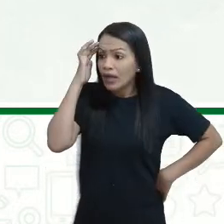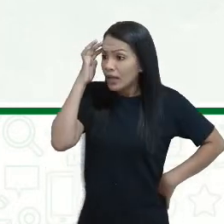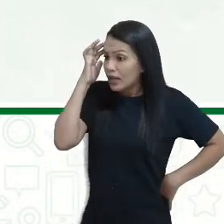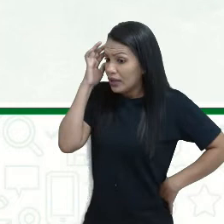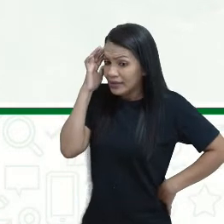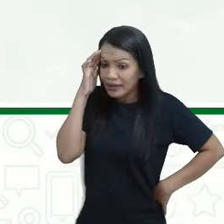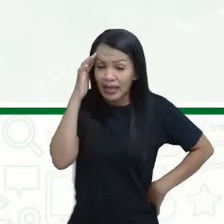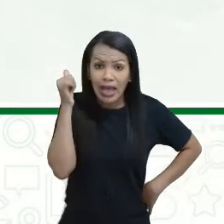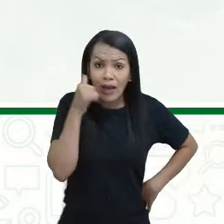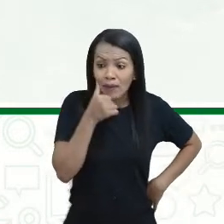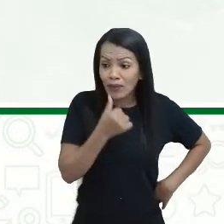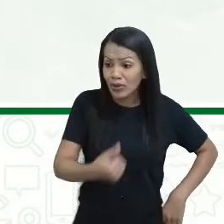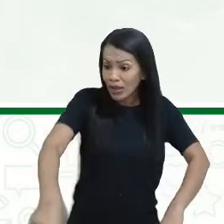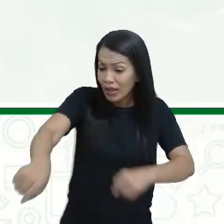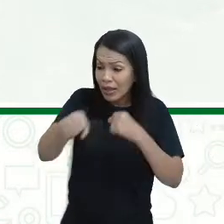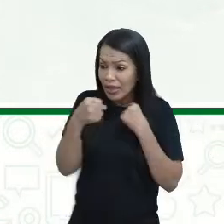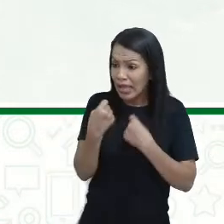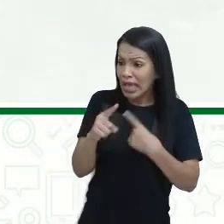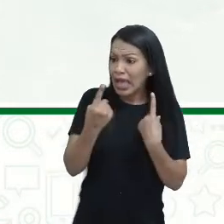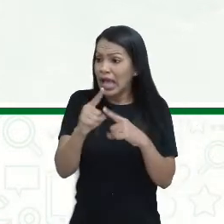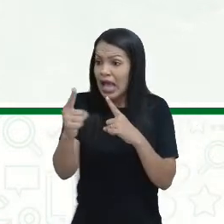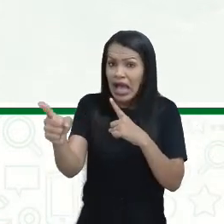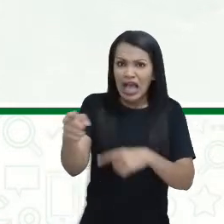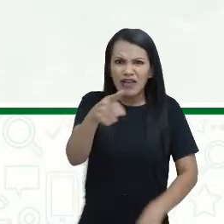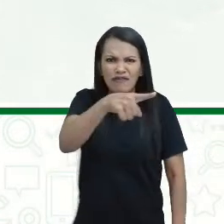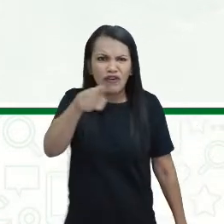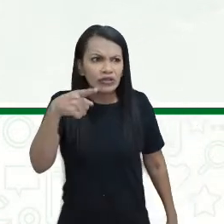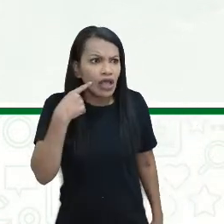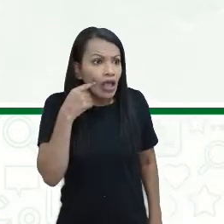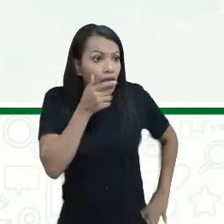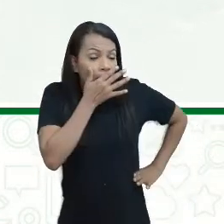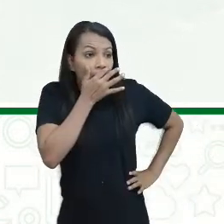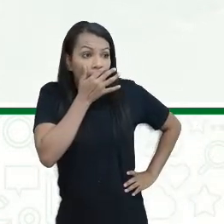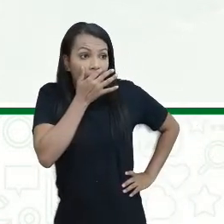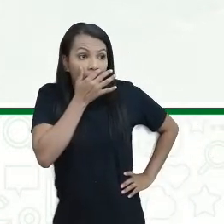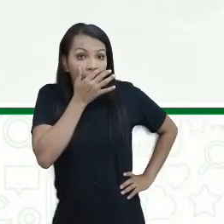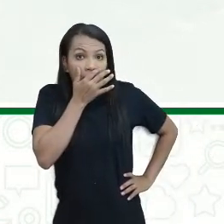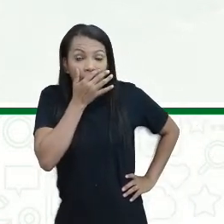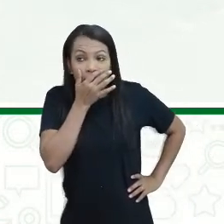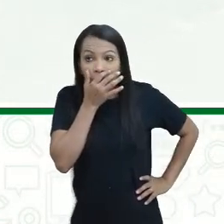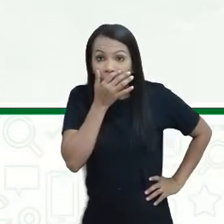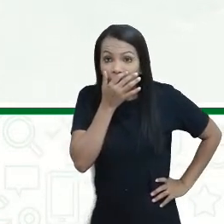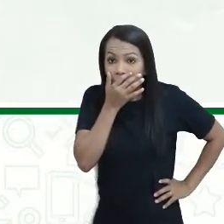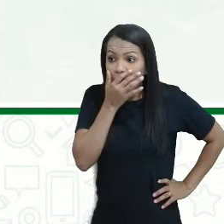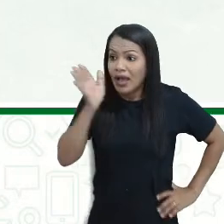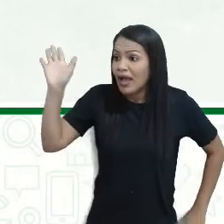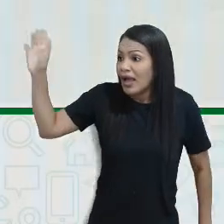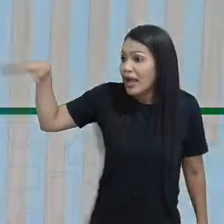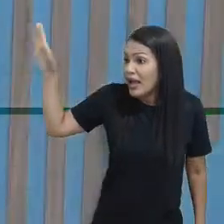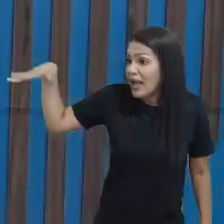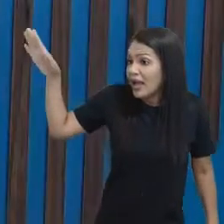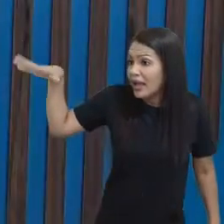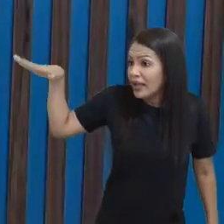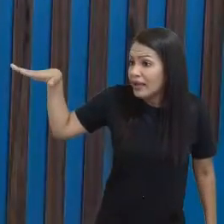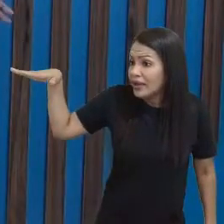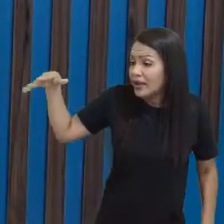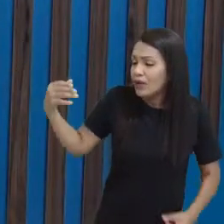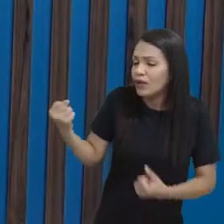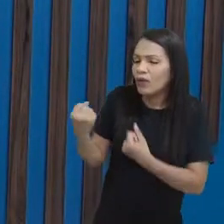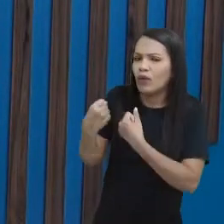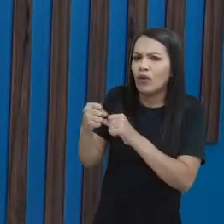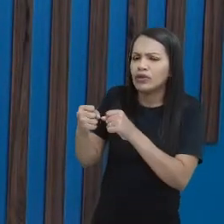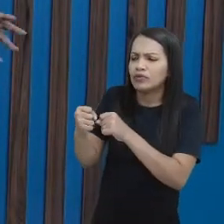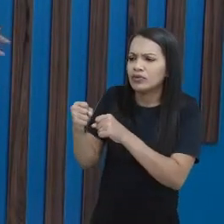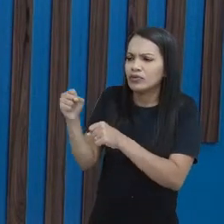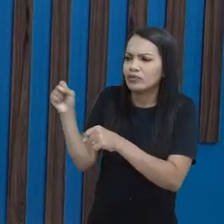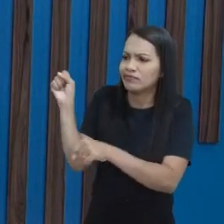Você vai, a moça tá lá correndo para pegar o ônibus, aí, bem na hora, ela tá com a mão. E o ônibus para. Então, o clímax,